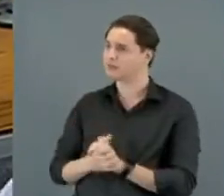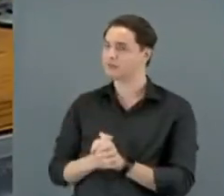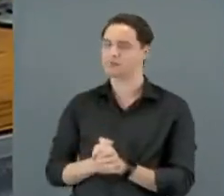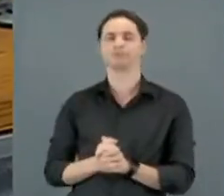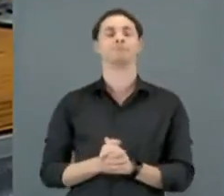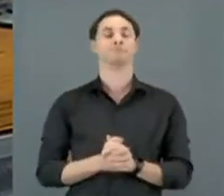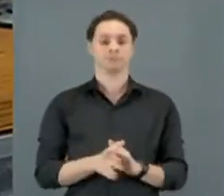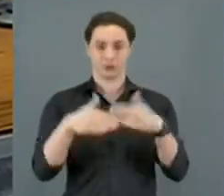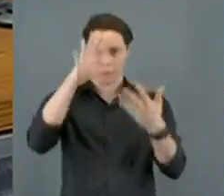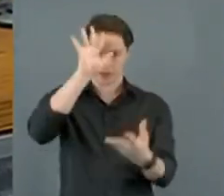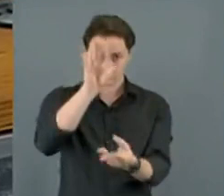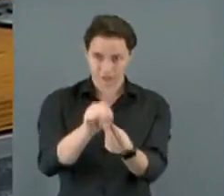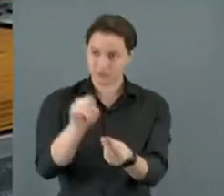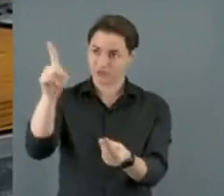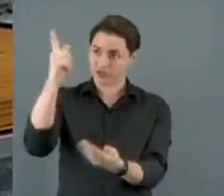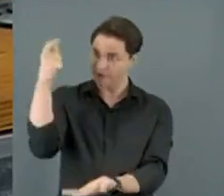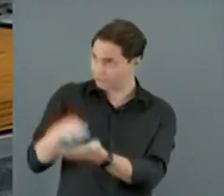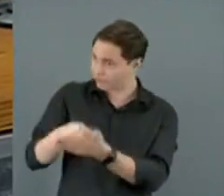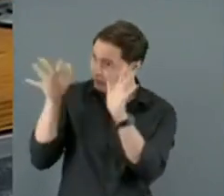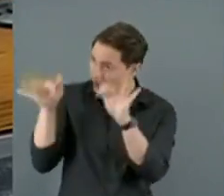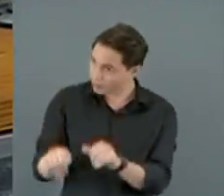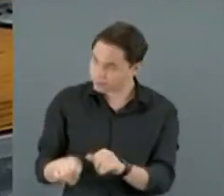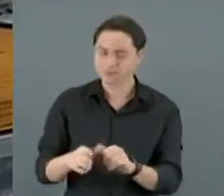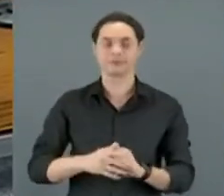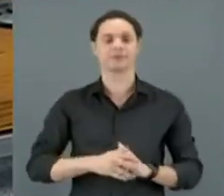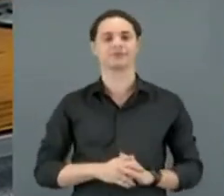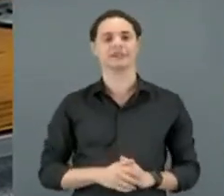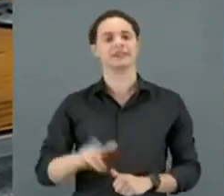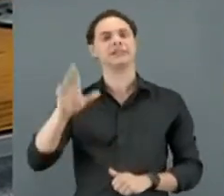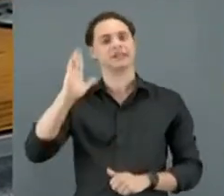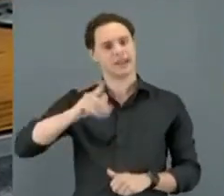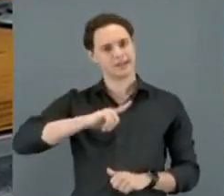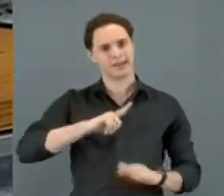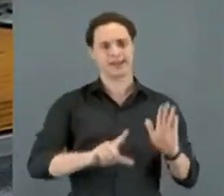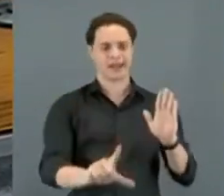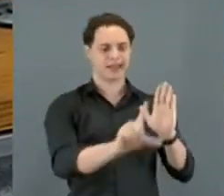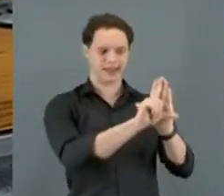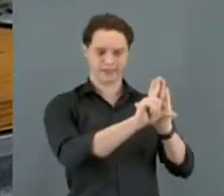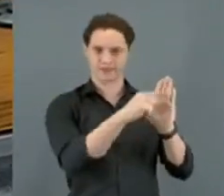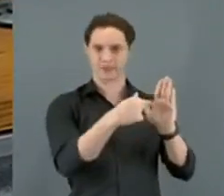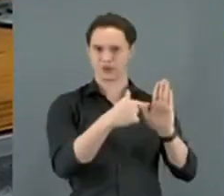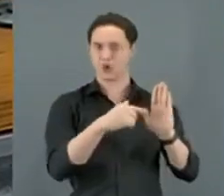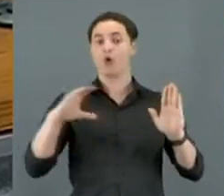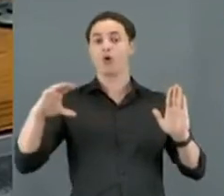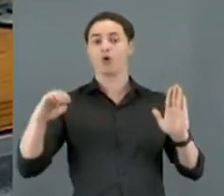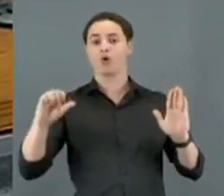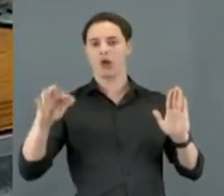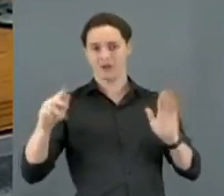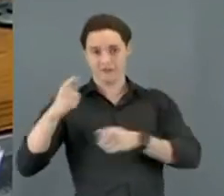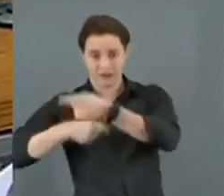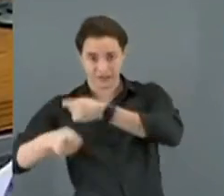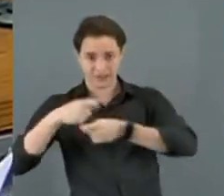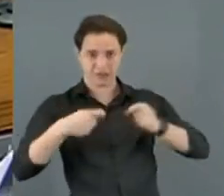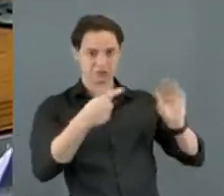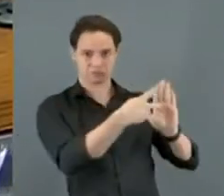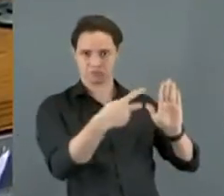resumir a Vossa Excelência, que vai fazer a definição, existe uma legislação, o COAF segue essa legislação, um tratado internacional. Por